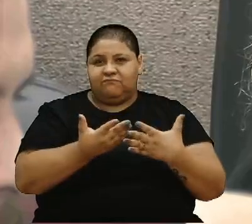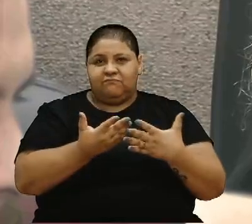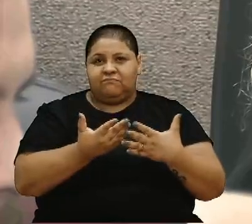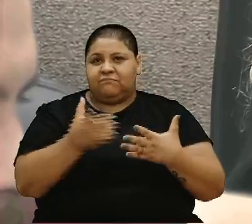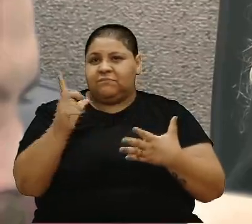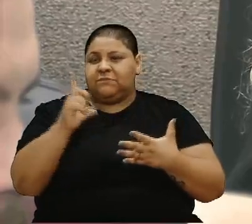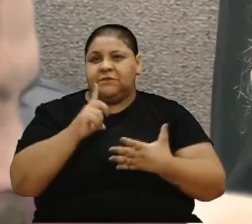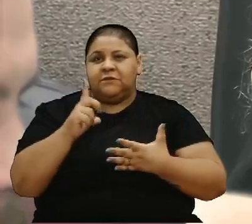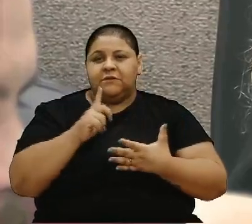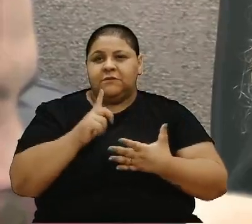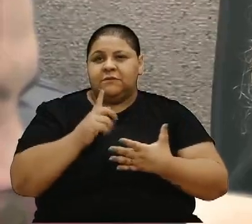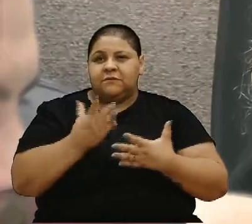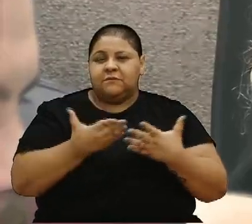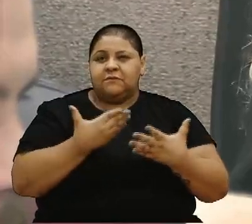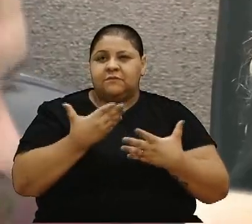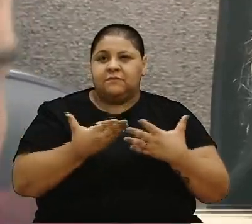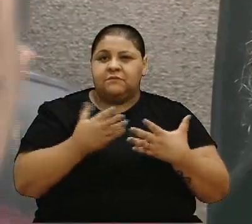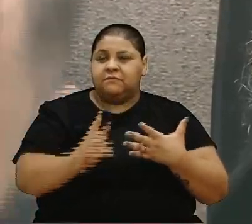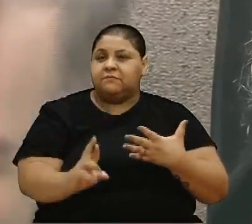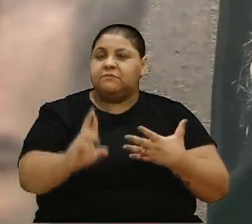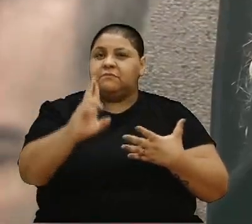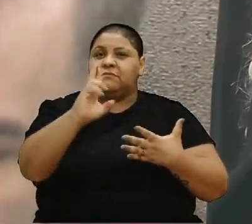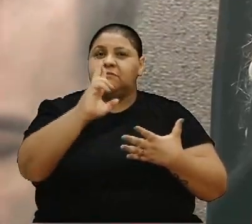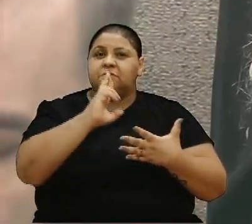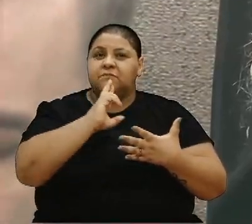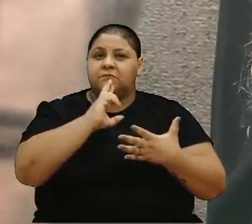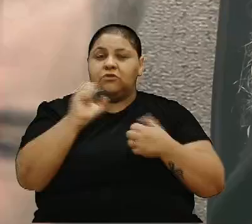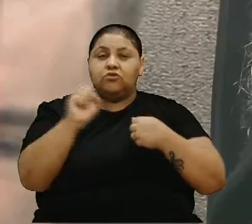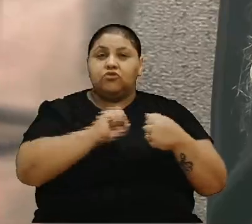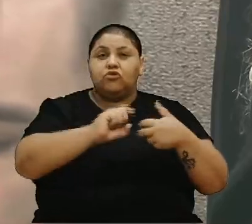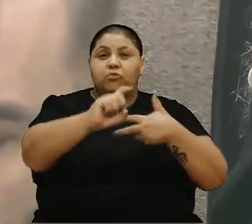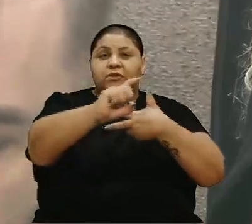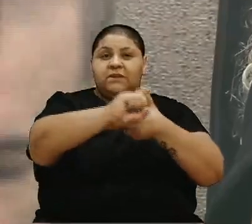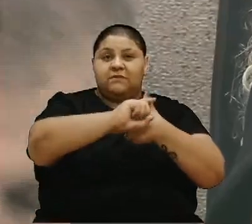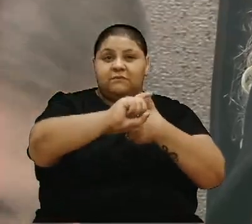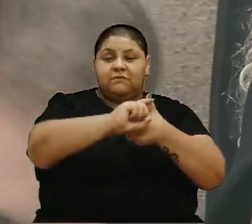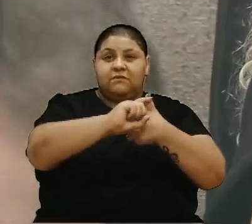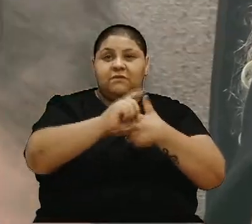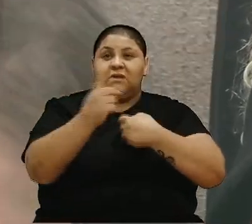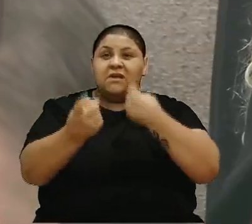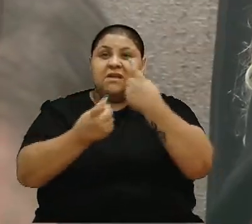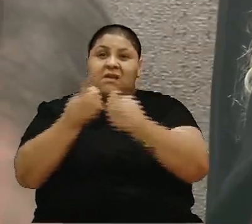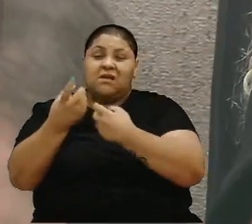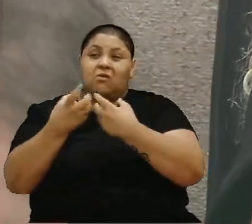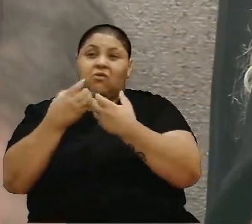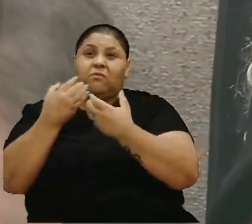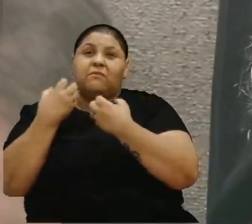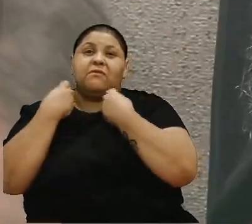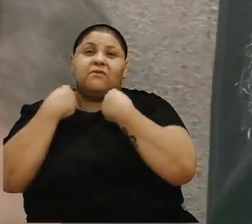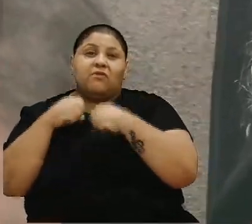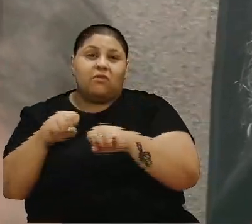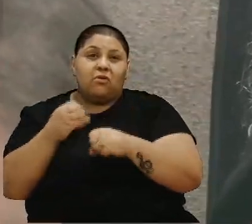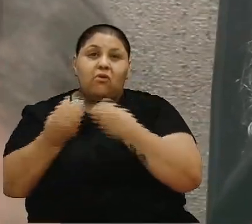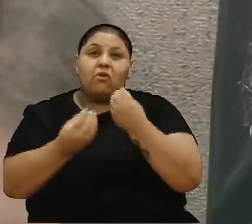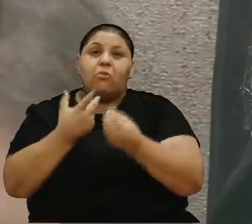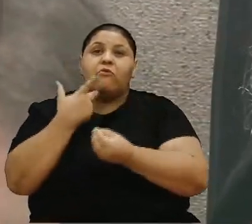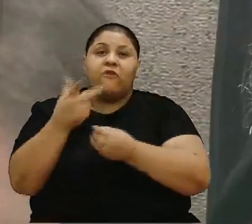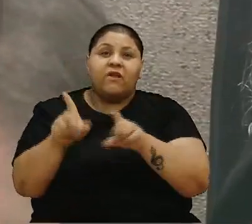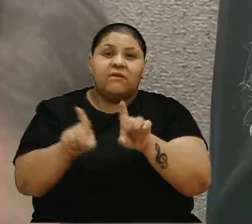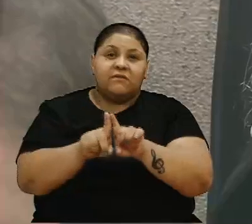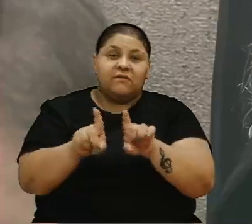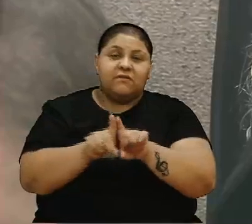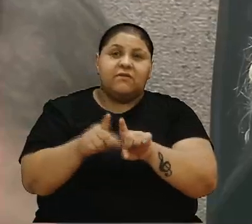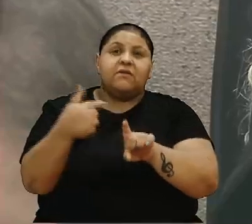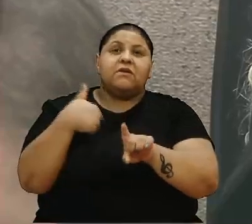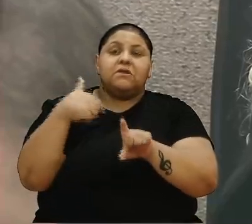tem nenhuma resposta por parte do Poder Executivo. E algumas secretarias, como o senhor já falou também, e eu